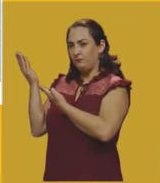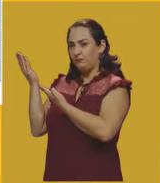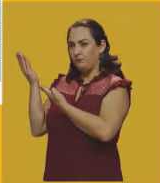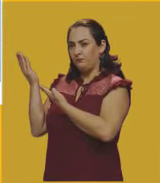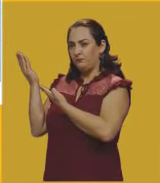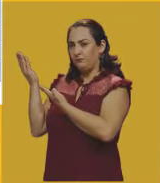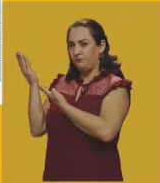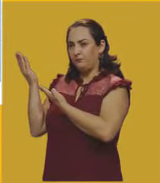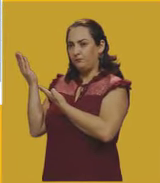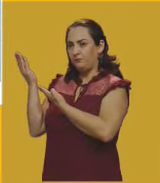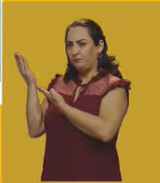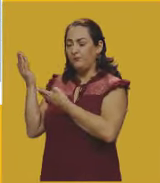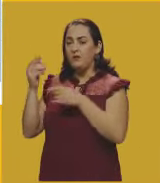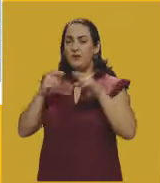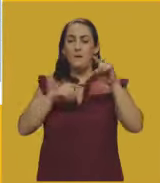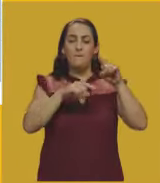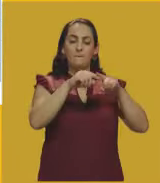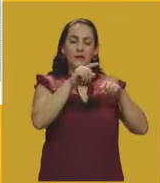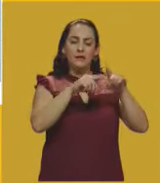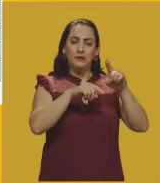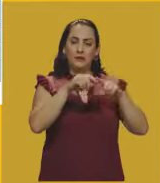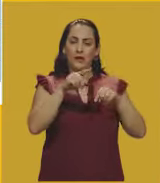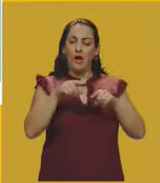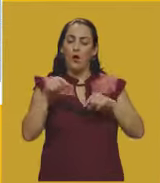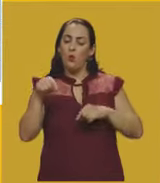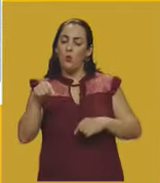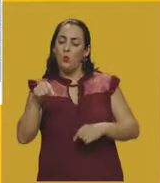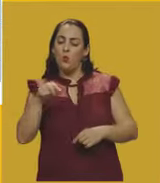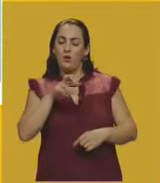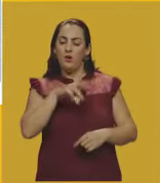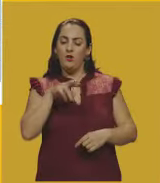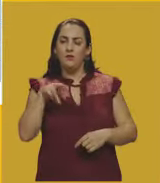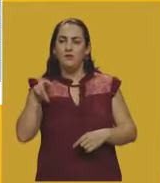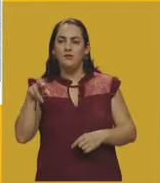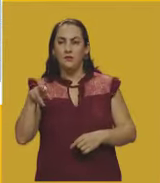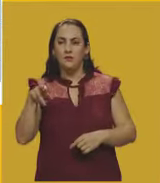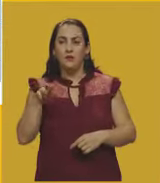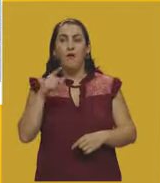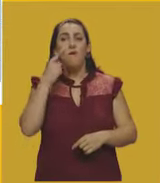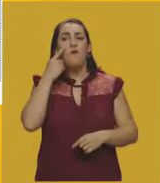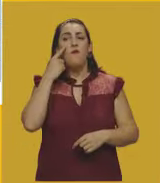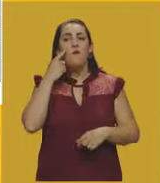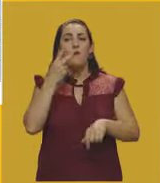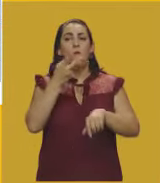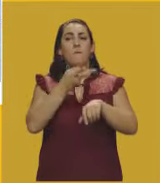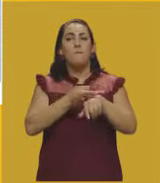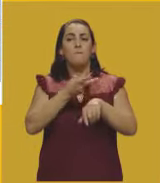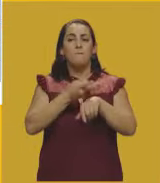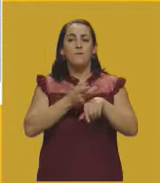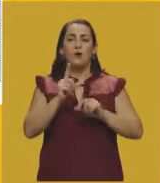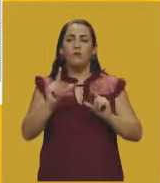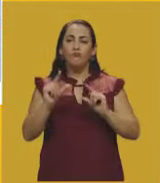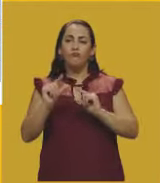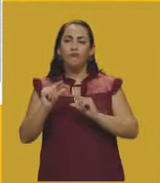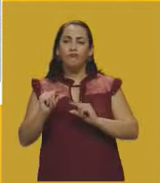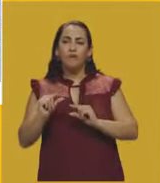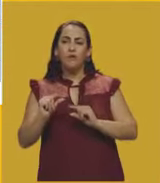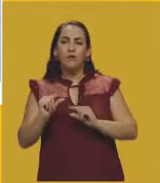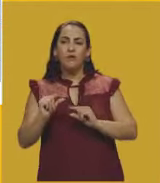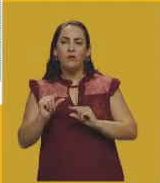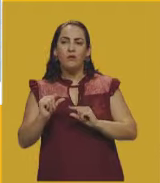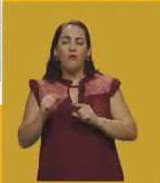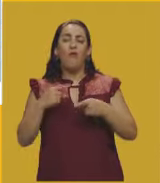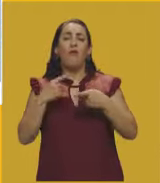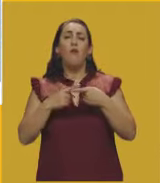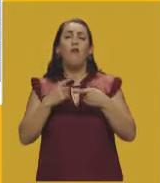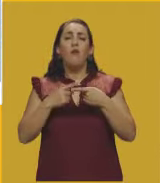resistividades deles, ok? Observem aqui, ó, a prata é a que possui o menor valor de resistividade, ou